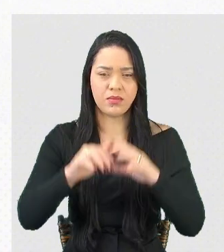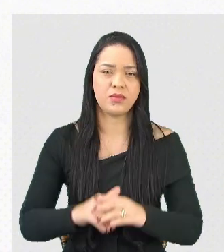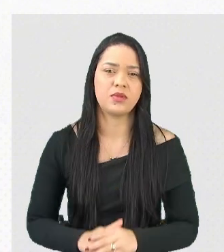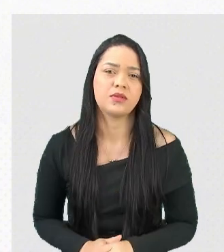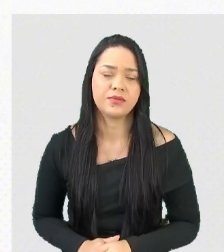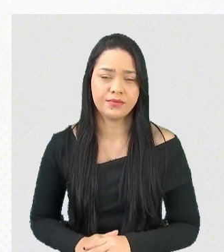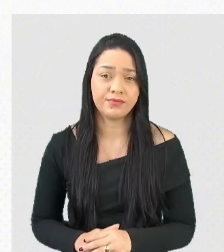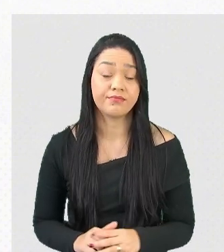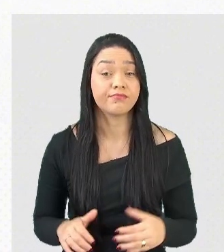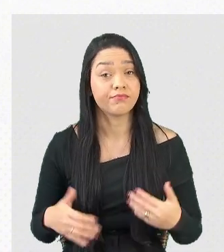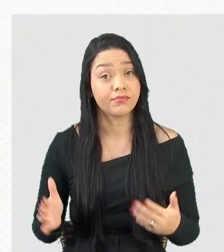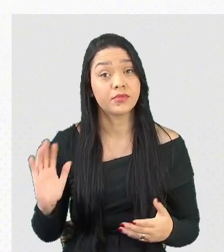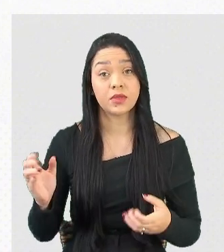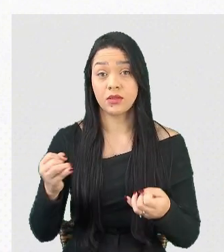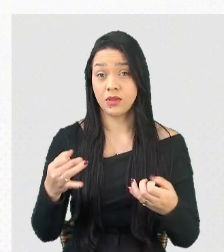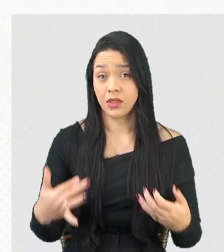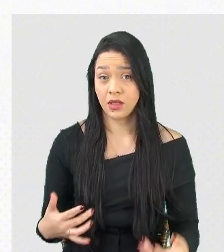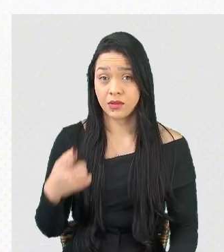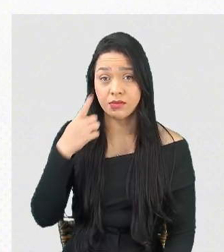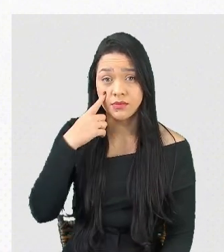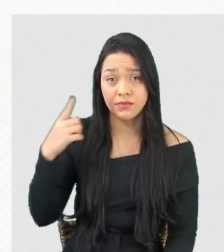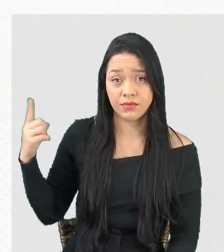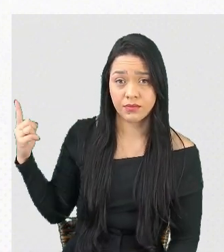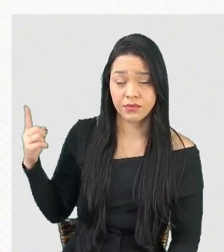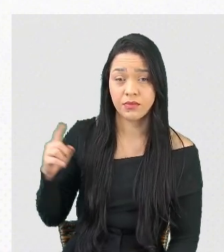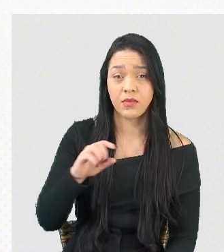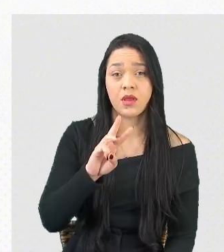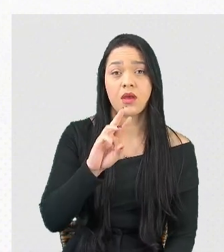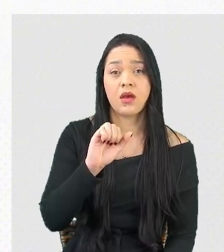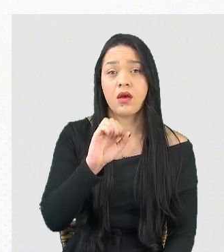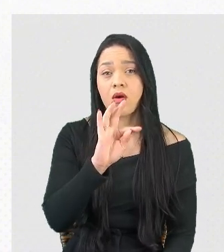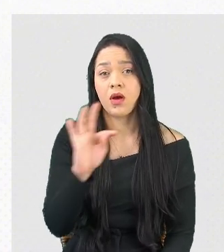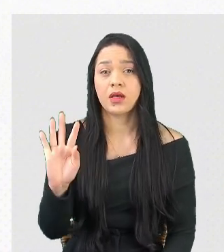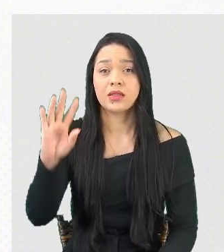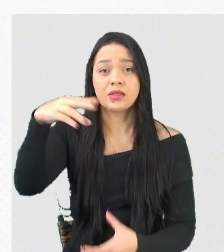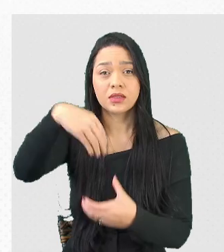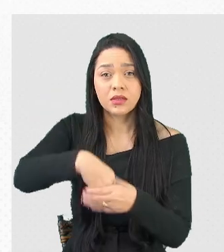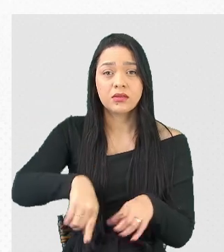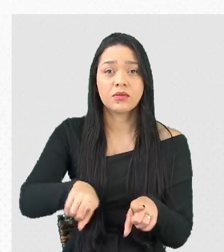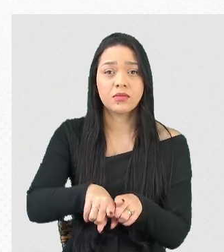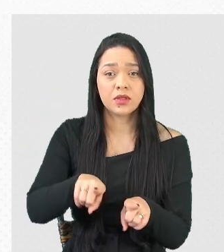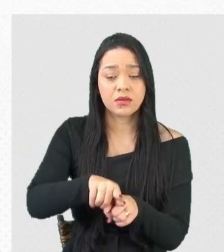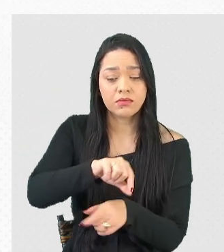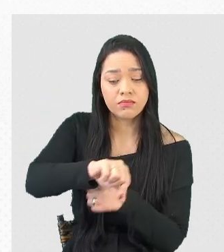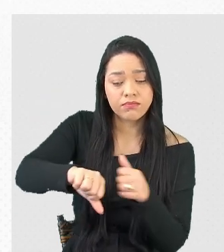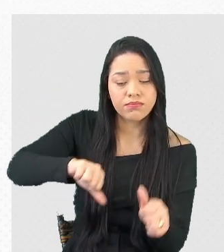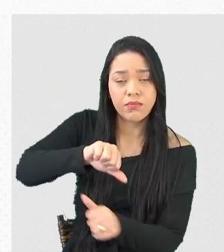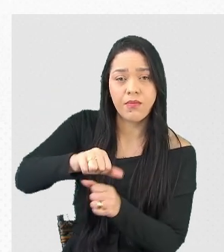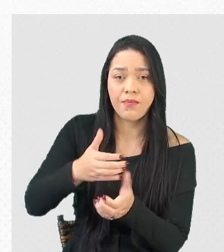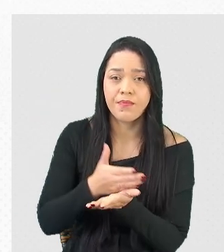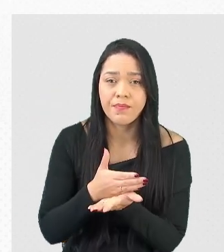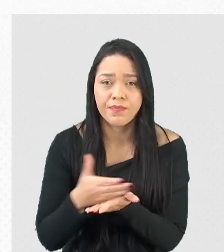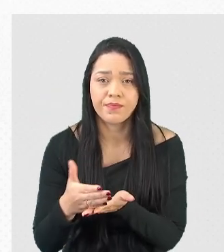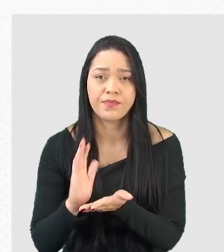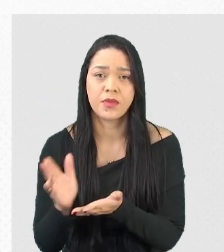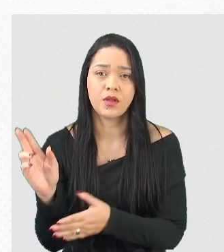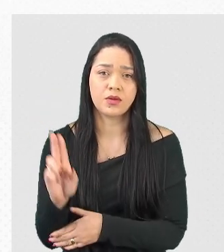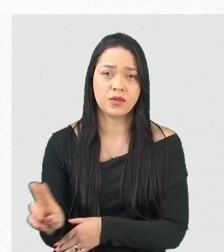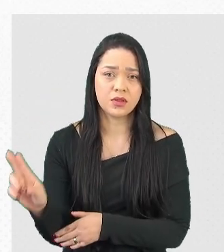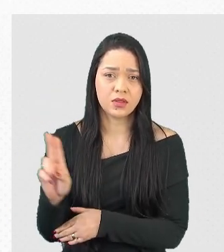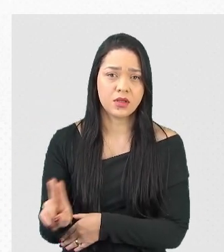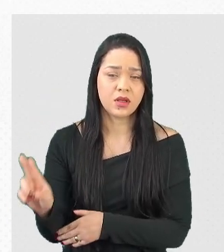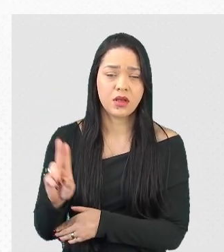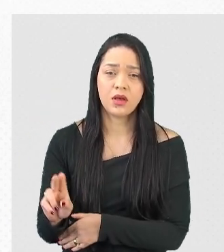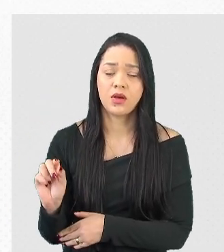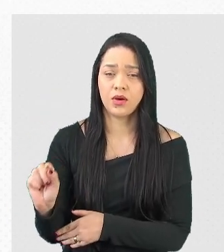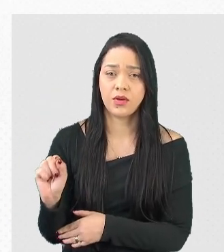da Revolução Industrial, nos seus primórdios, que você pode utilizar para essa combustão, para esse fogo, que é a máquina de fogo dele, para criar o vapor, você